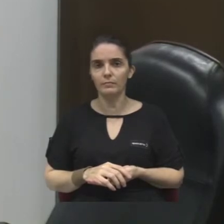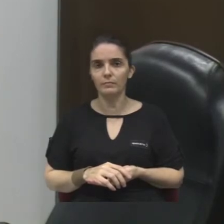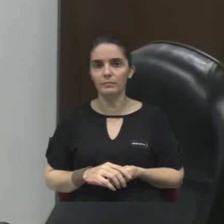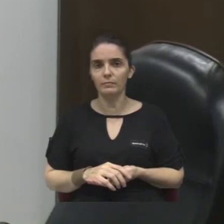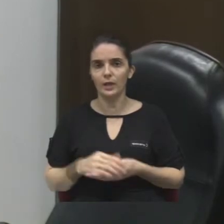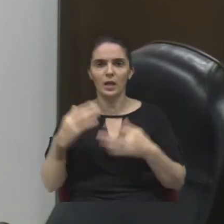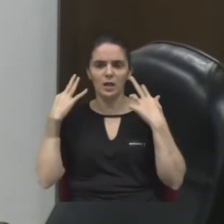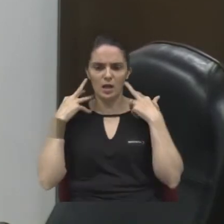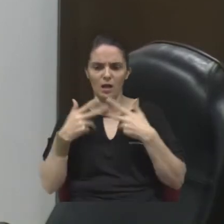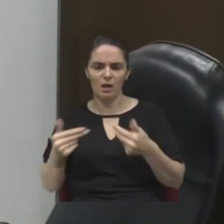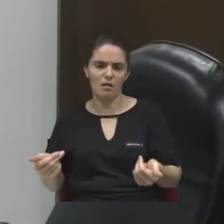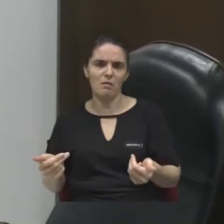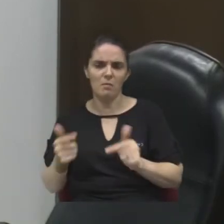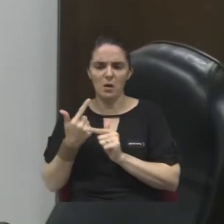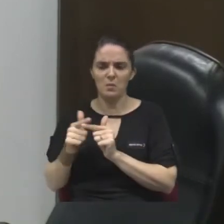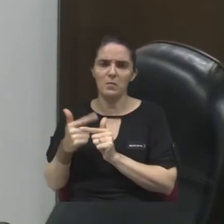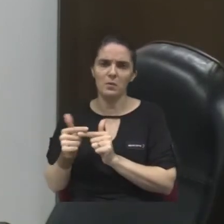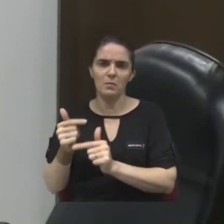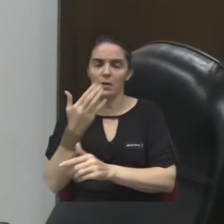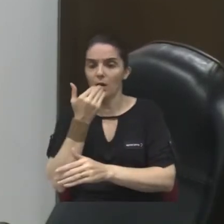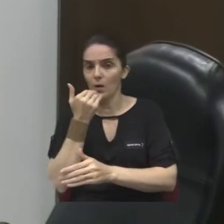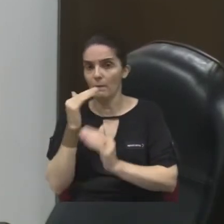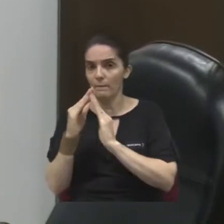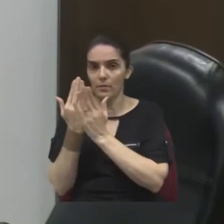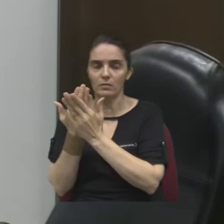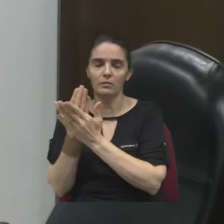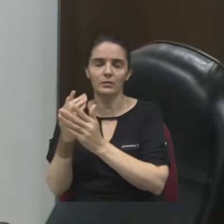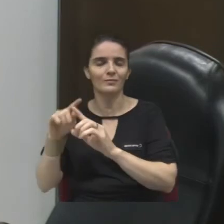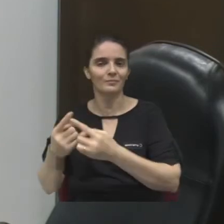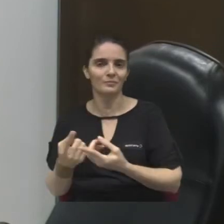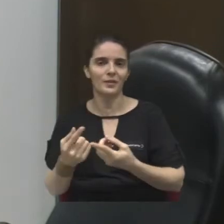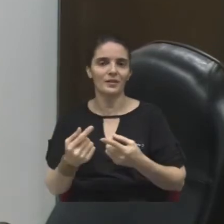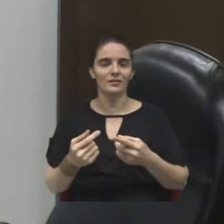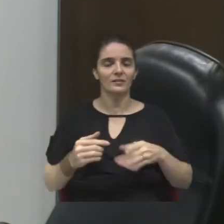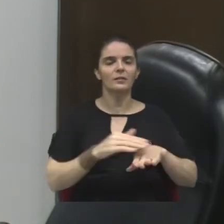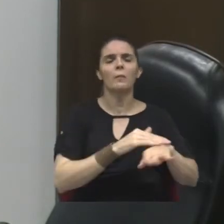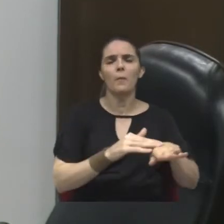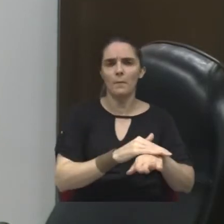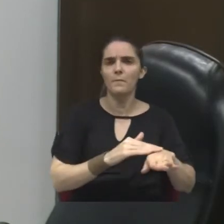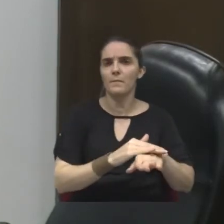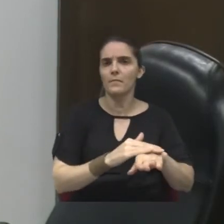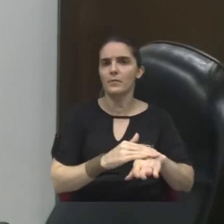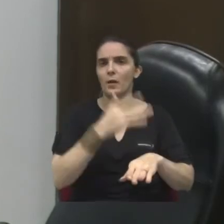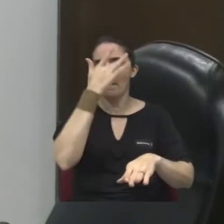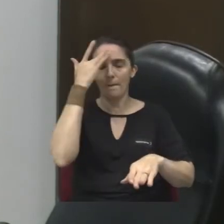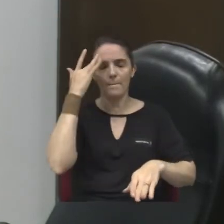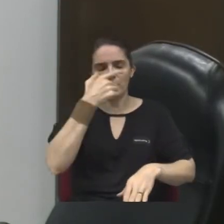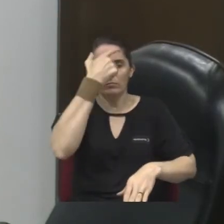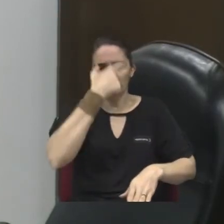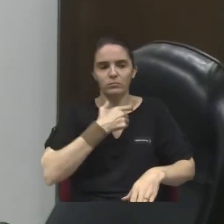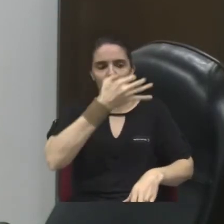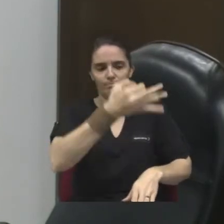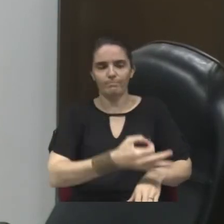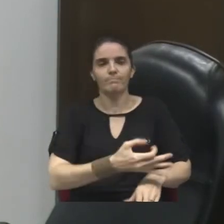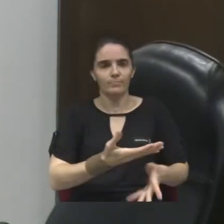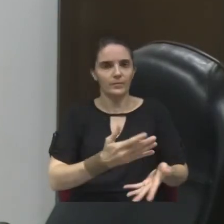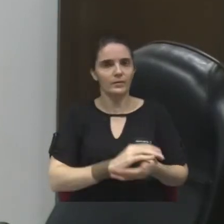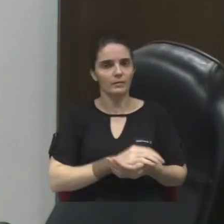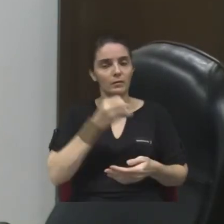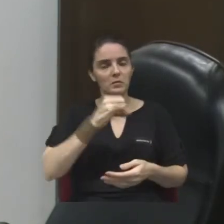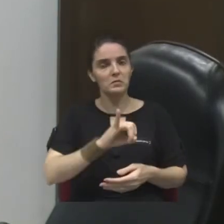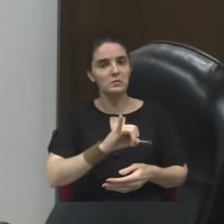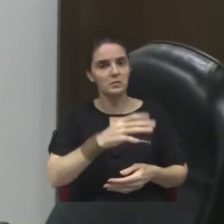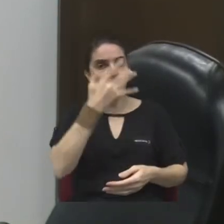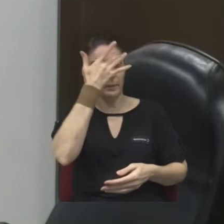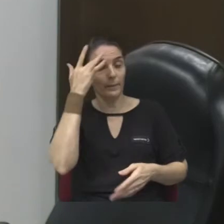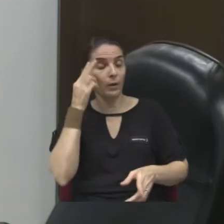pessoas que sabem do que estão fazendo, e tenho certeza que, se eles derem o ok, é porque não